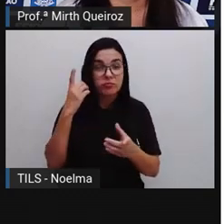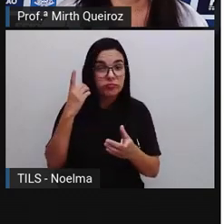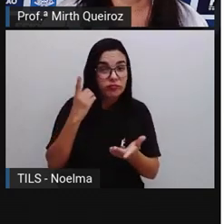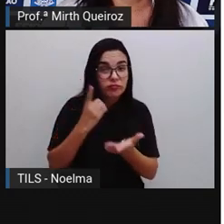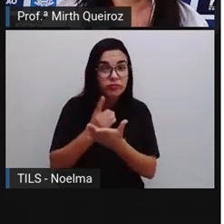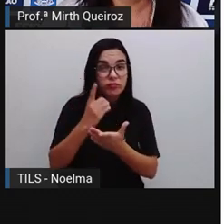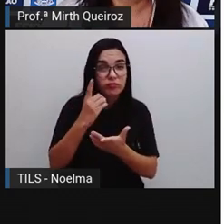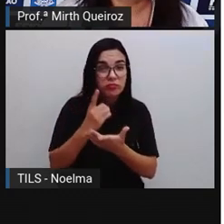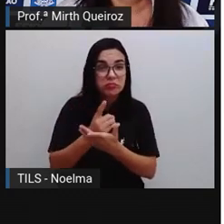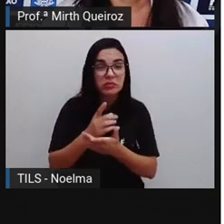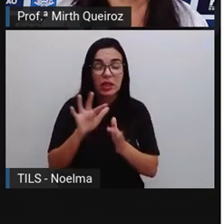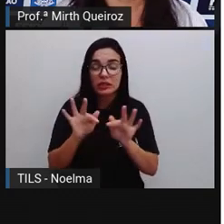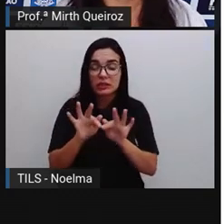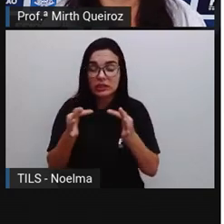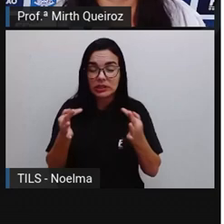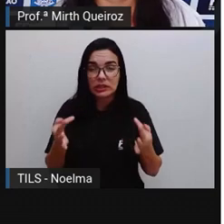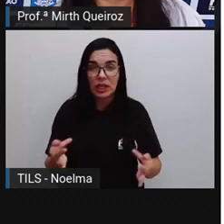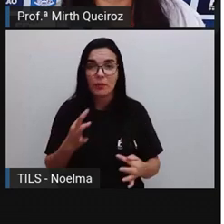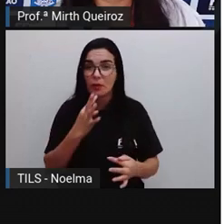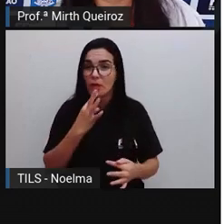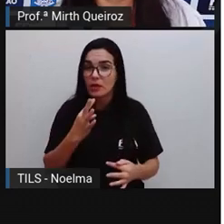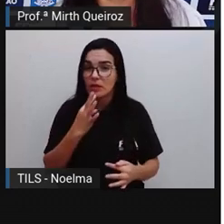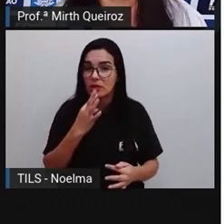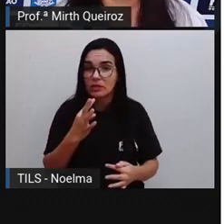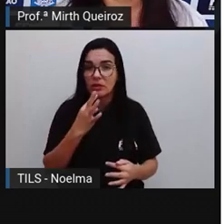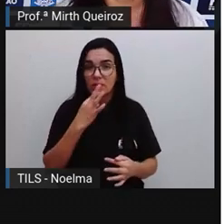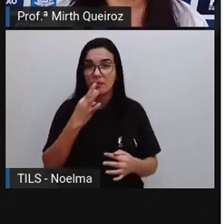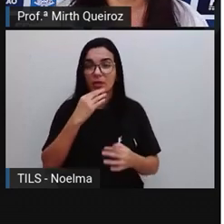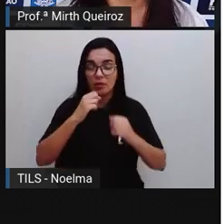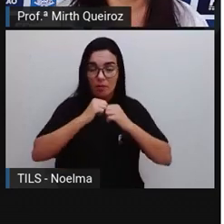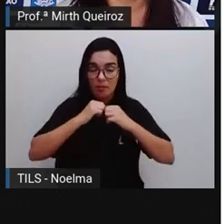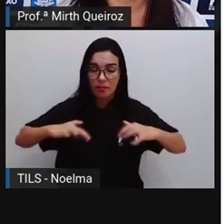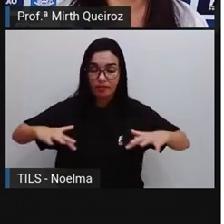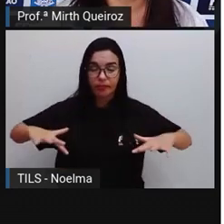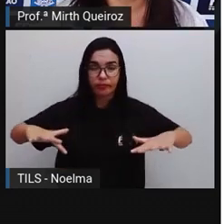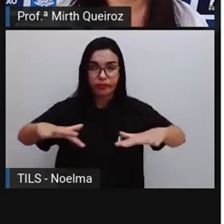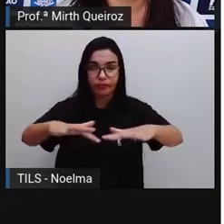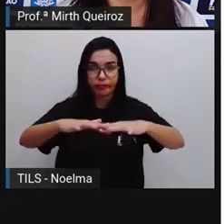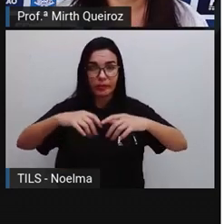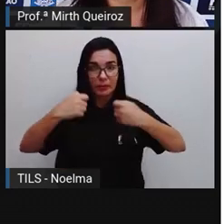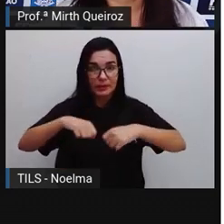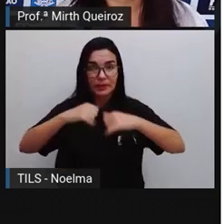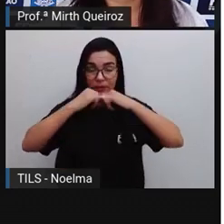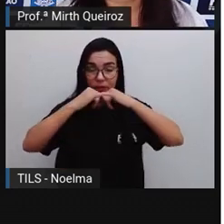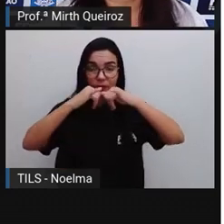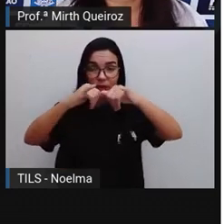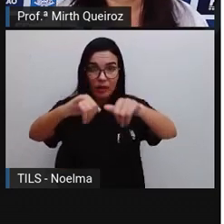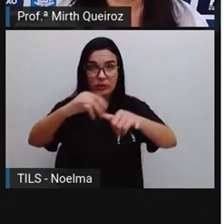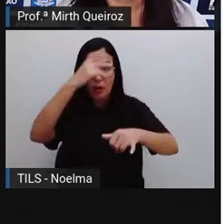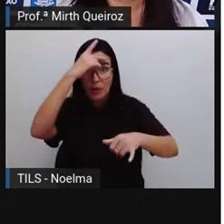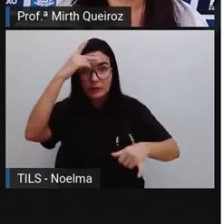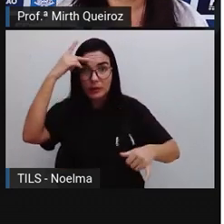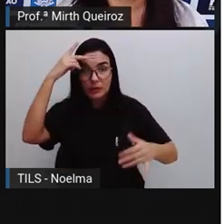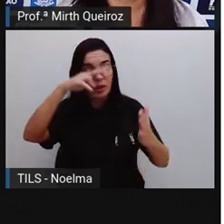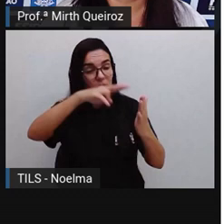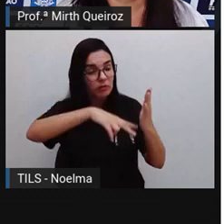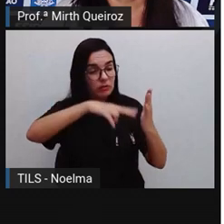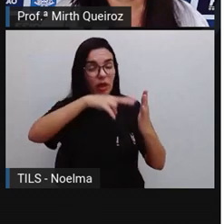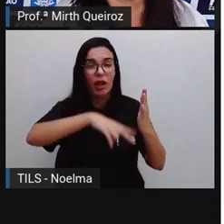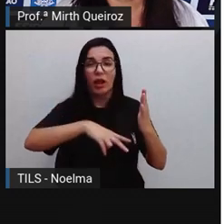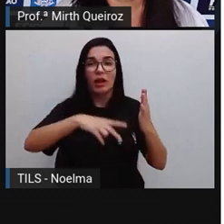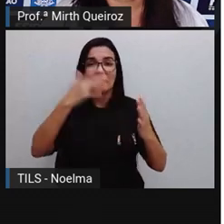uma forma mais simples, de uma forma breve, com o intuito de que divulgação para o público leigo. Por isso